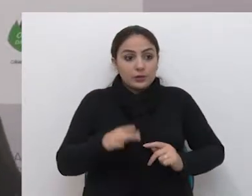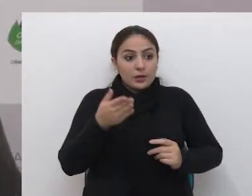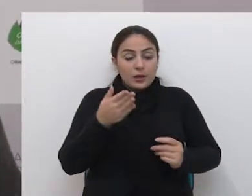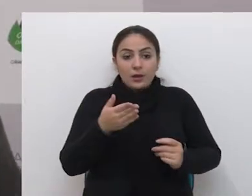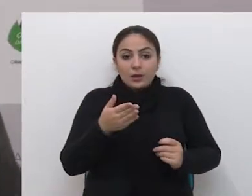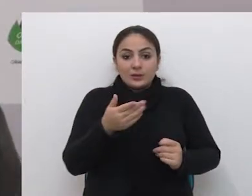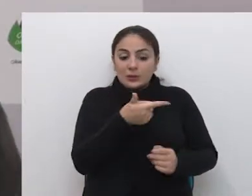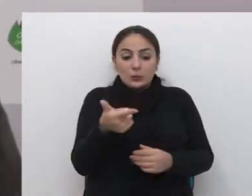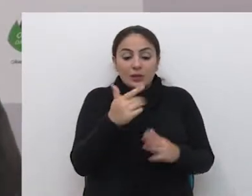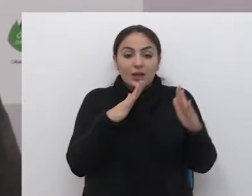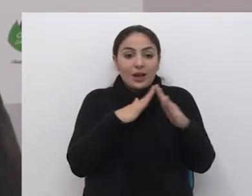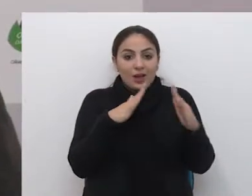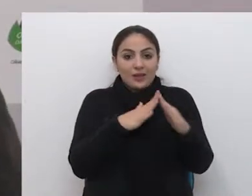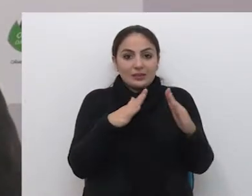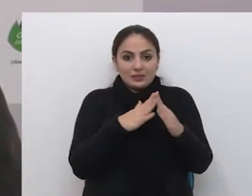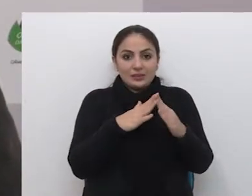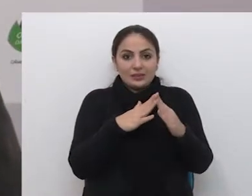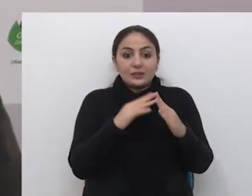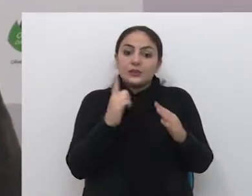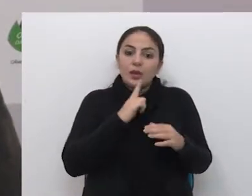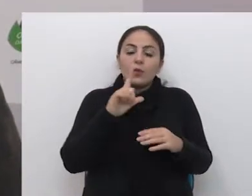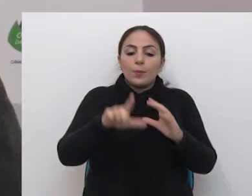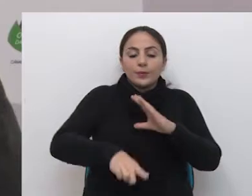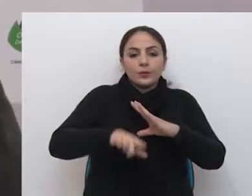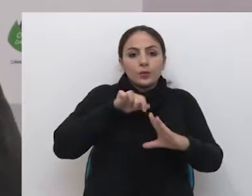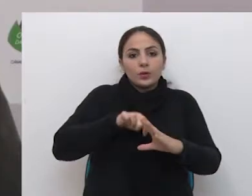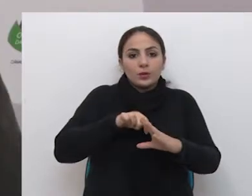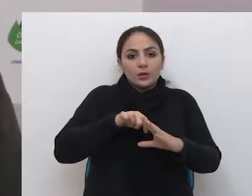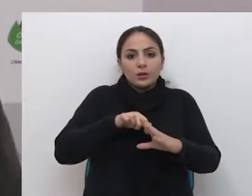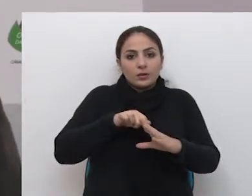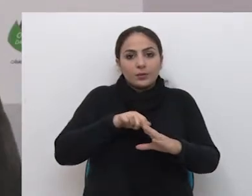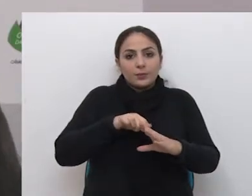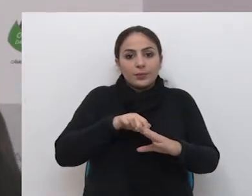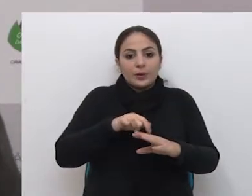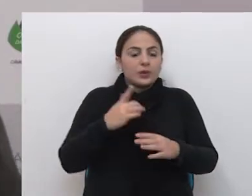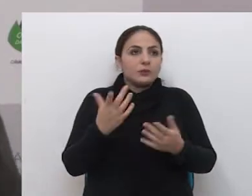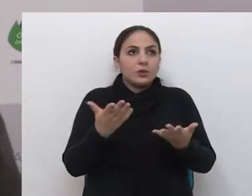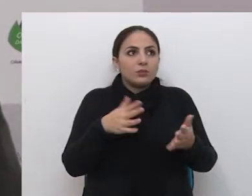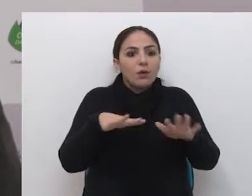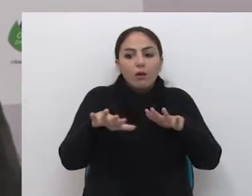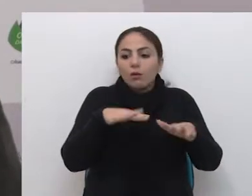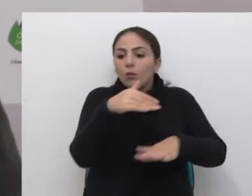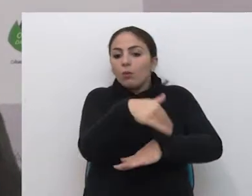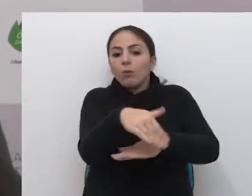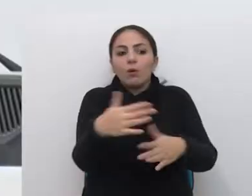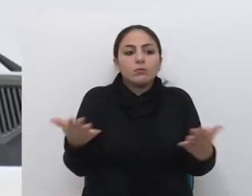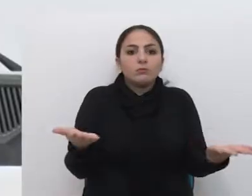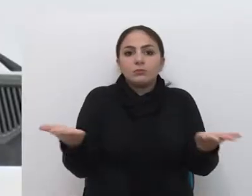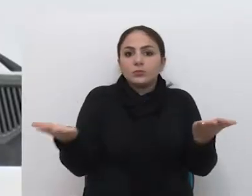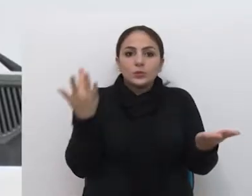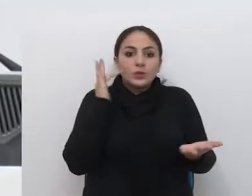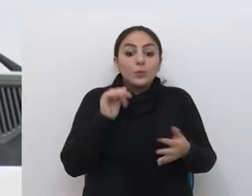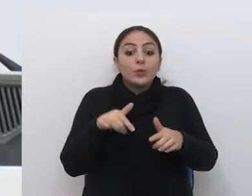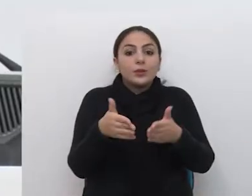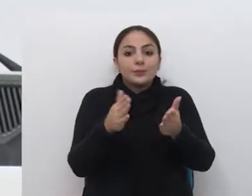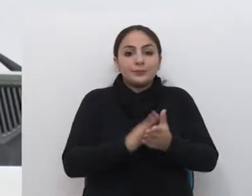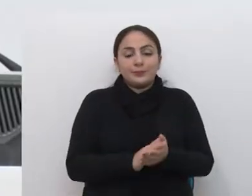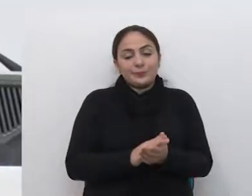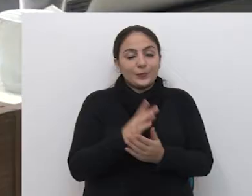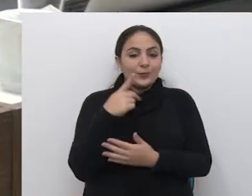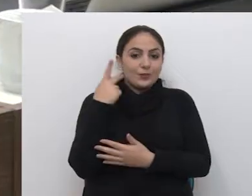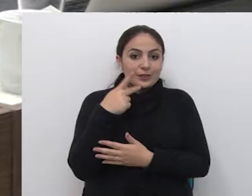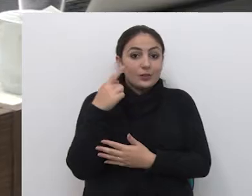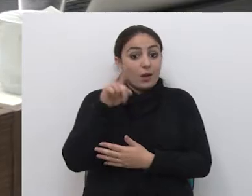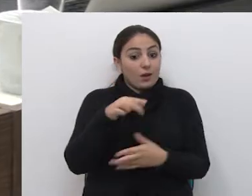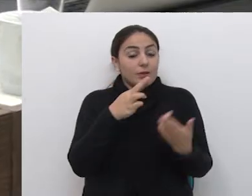que perca a sua moradia acabe tendo uma opção, é claro, para não ficar colocada, digamos assim, na rua. Para o vereador Matheus